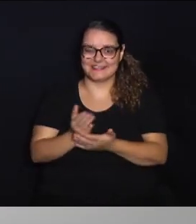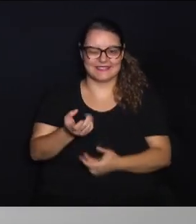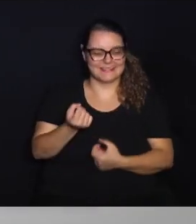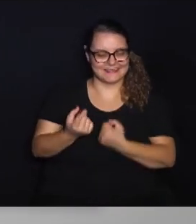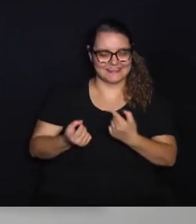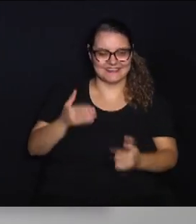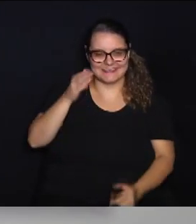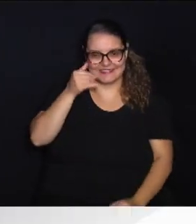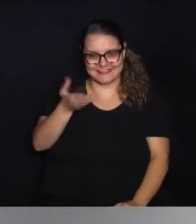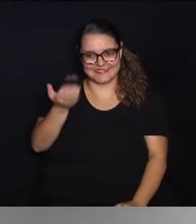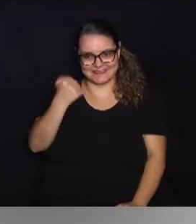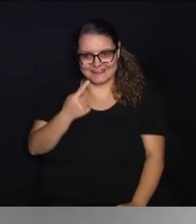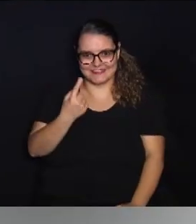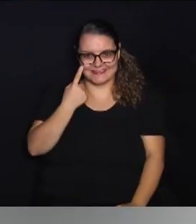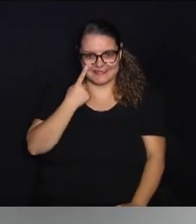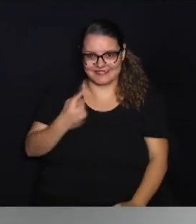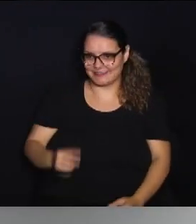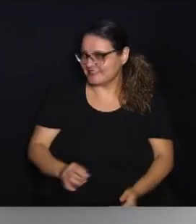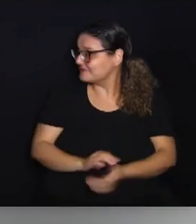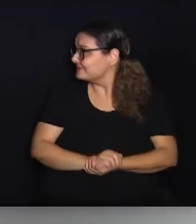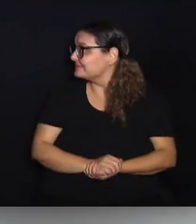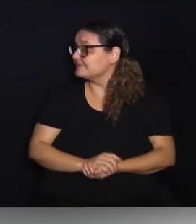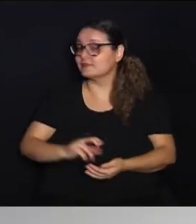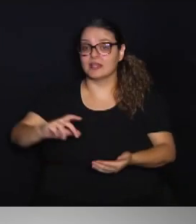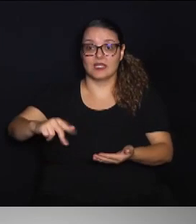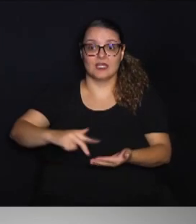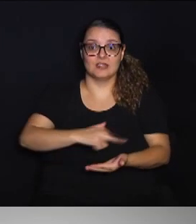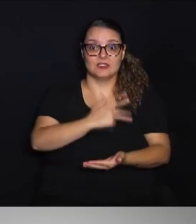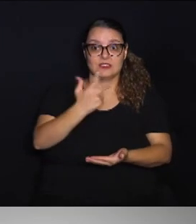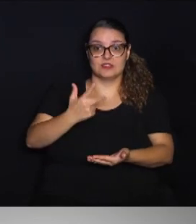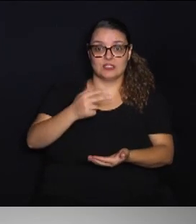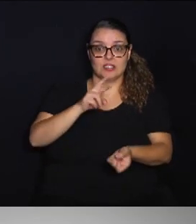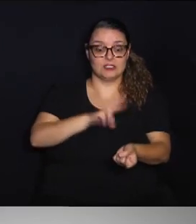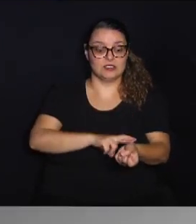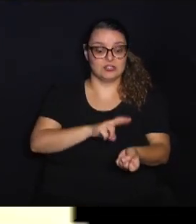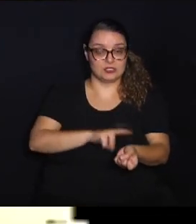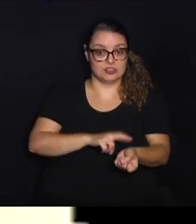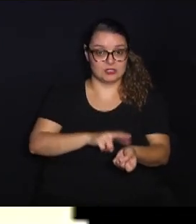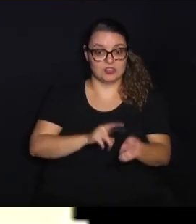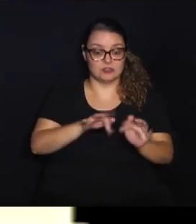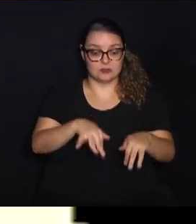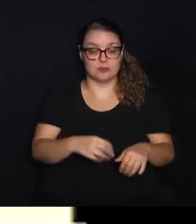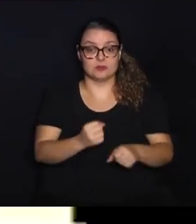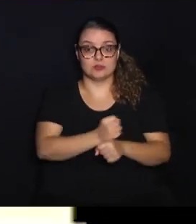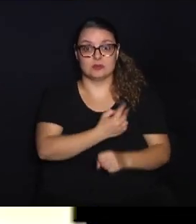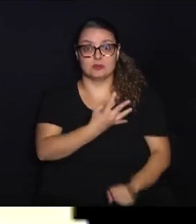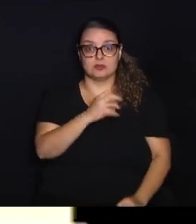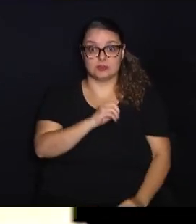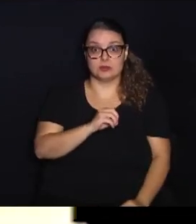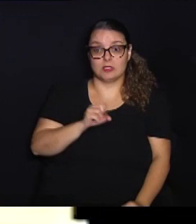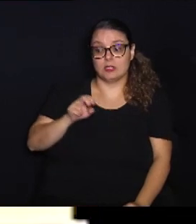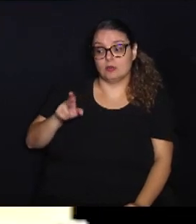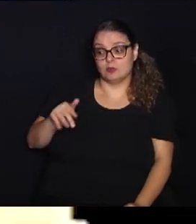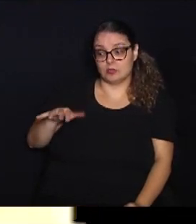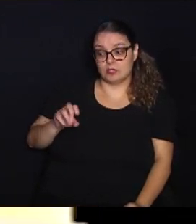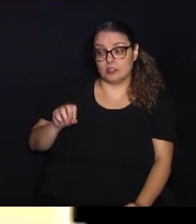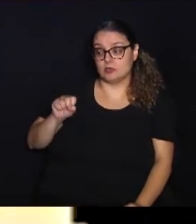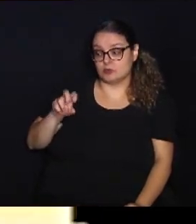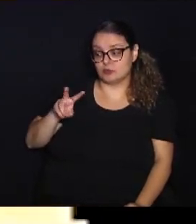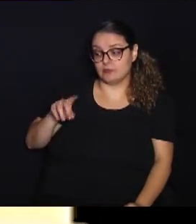metade da década de 50. A primeira aparição da modalidade nas Olimpíadas foi nos Jogos Olímpicos de Los Angeles